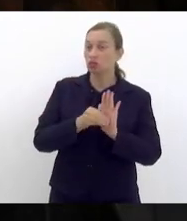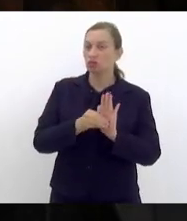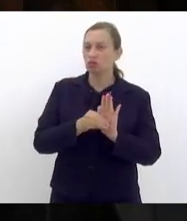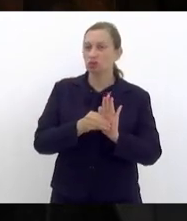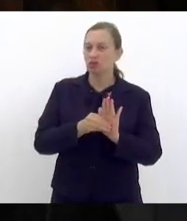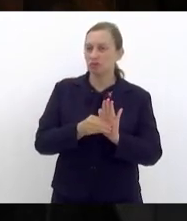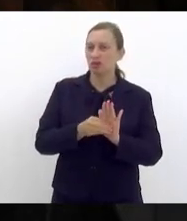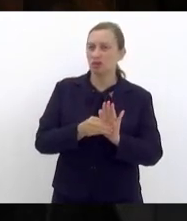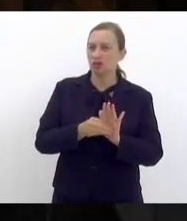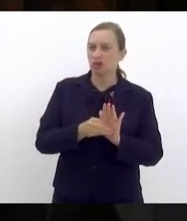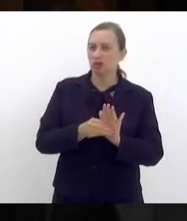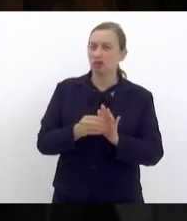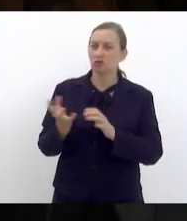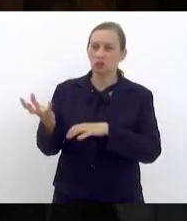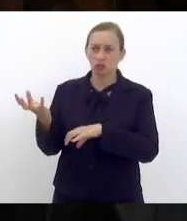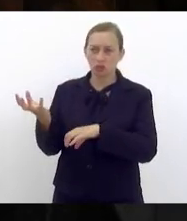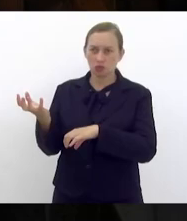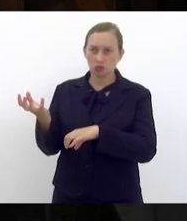Nacional